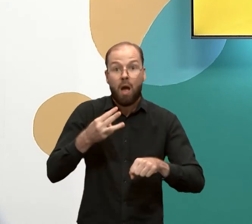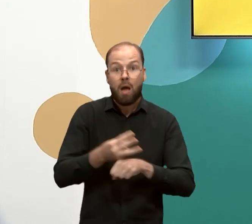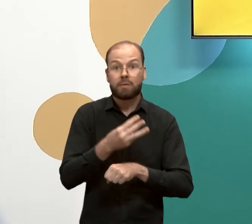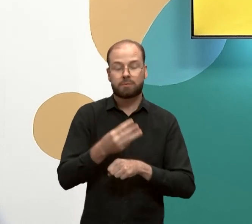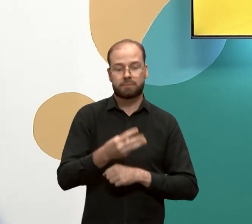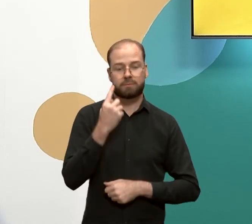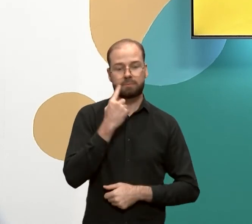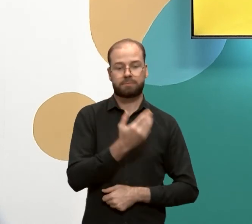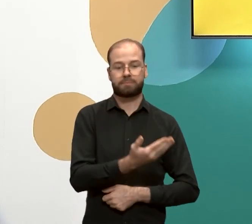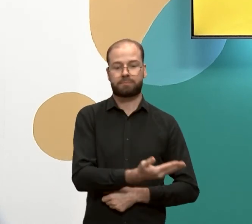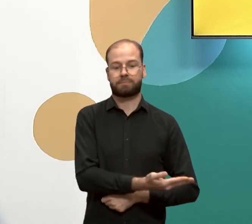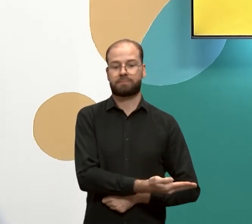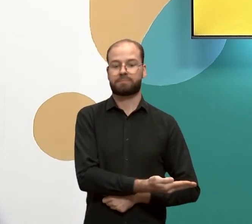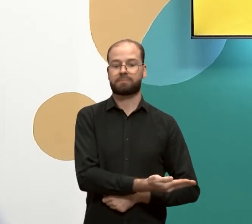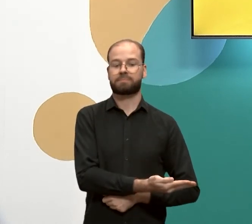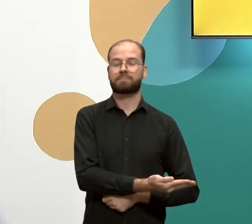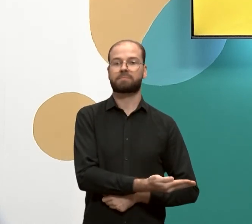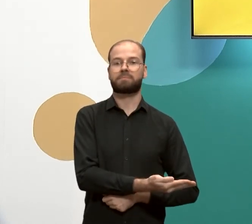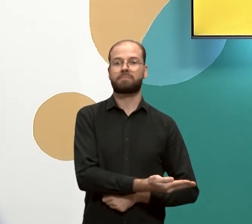62991811406,